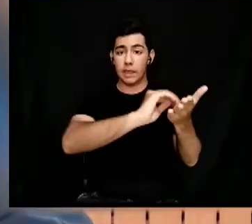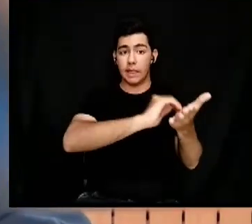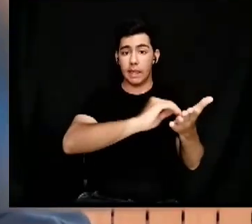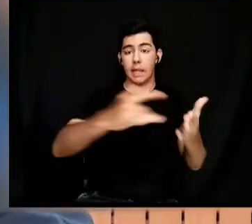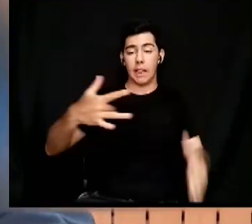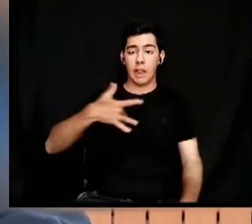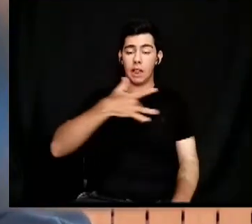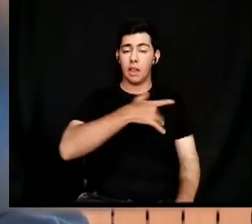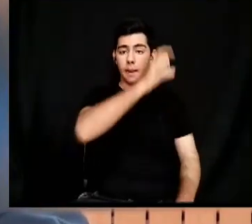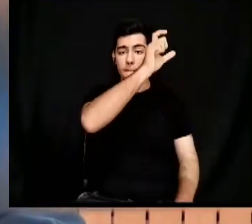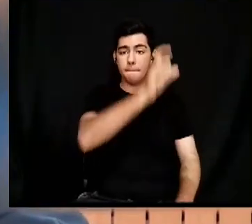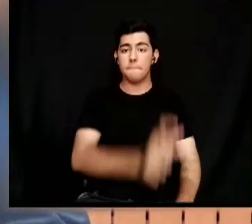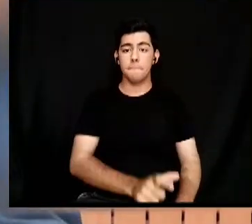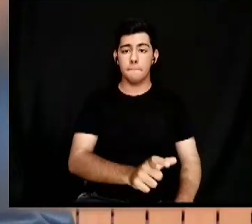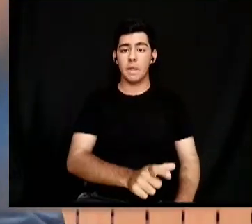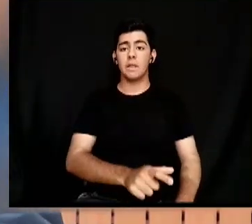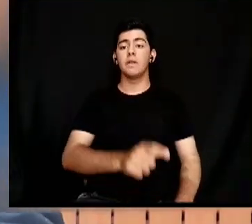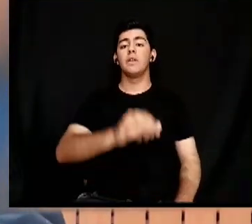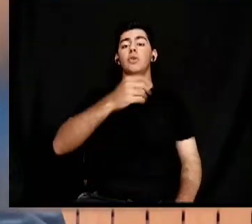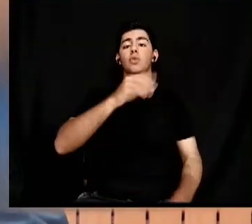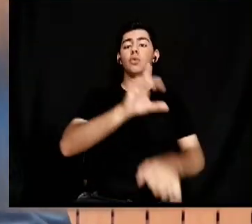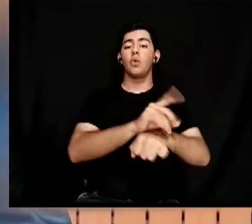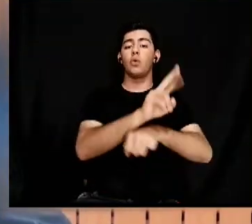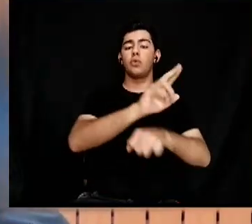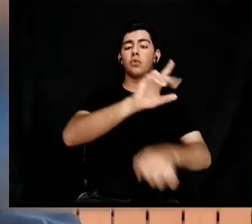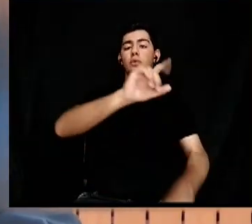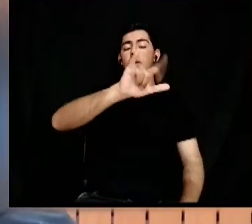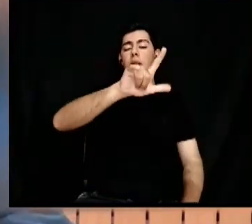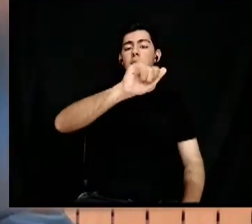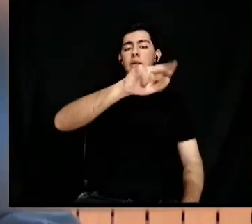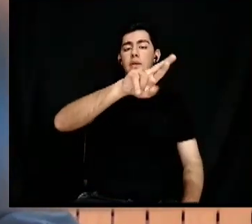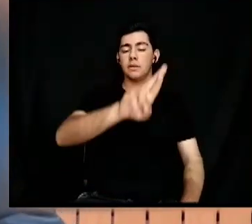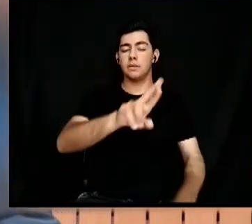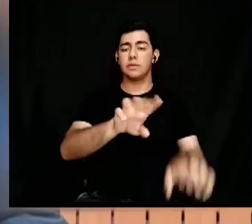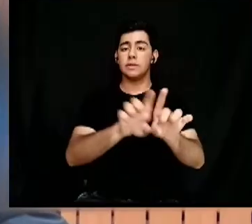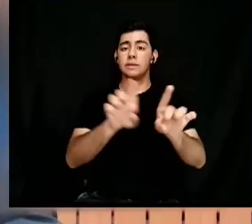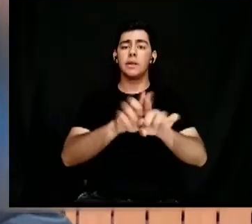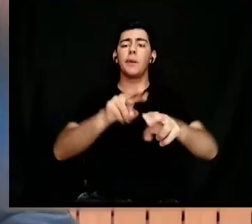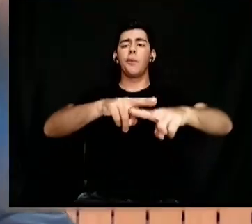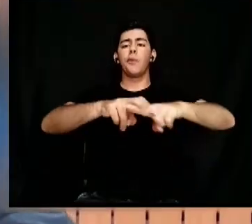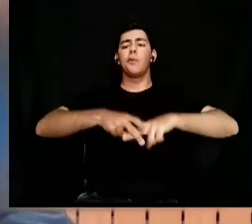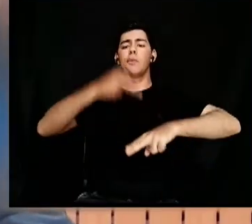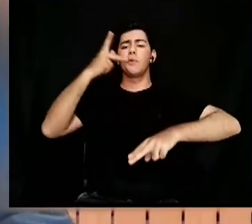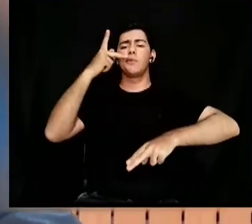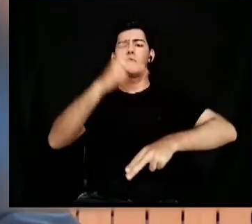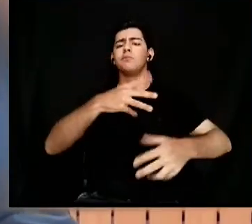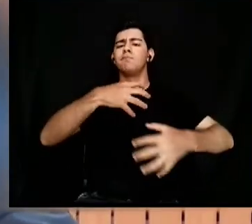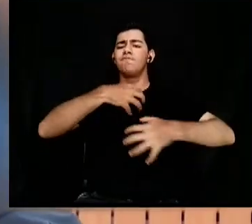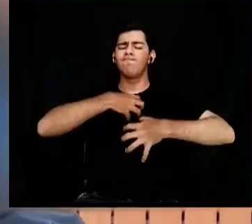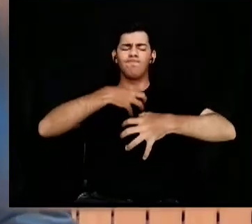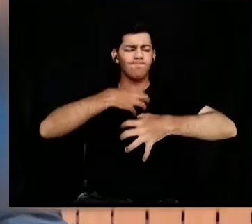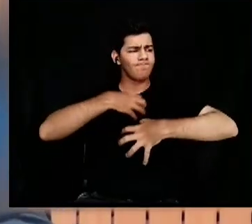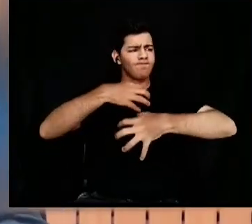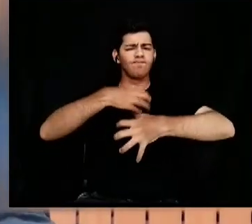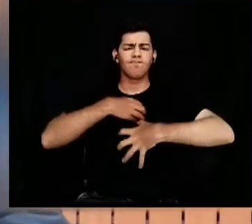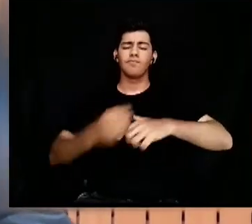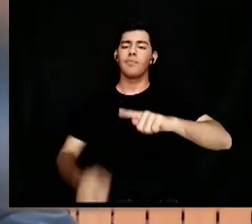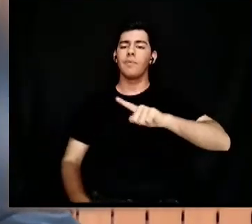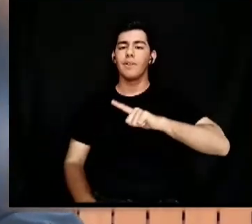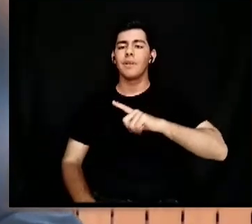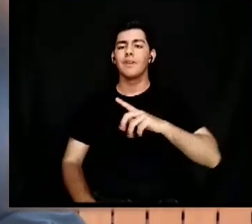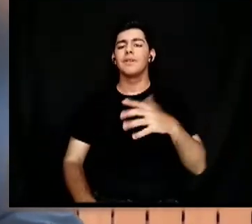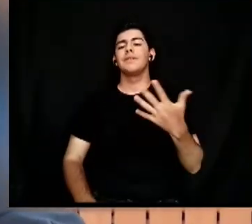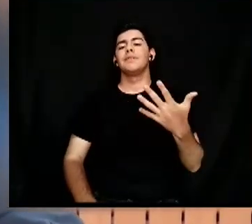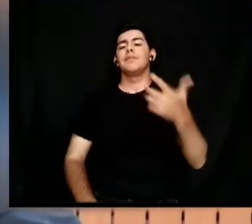Dr. Lair Zambon, nosso secretário, pela sensibilidade que teve de também fazer essa